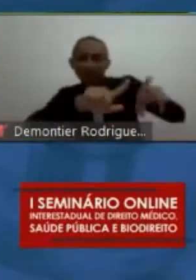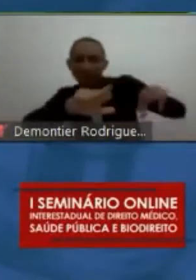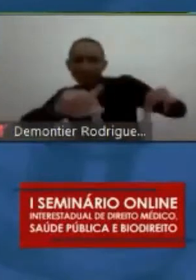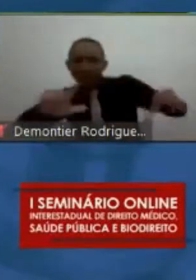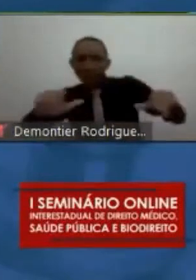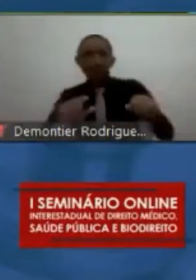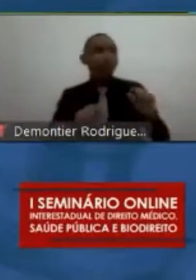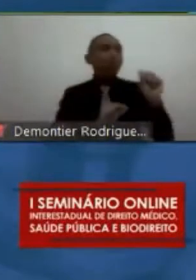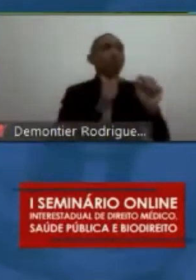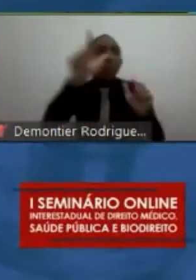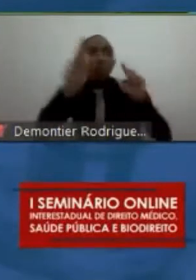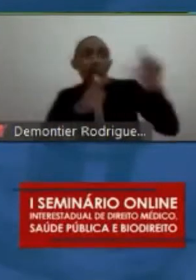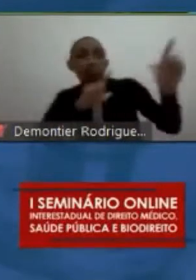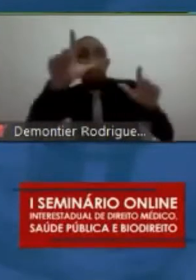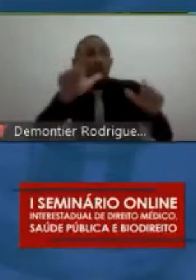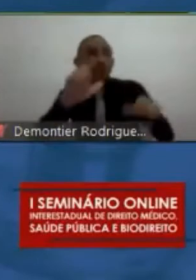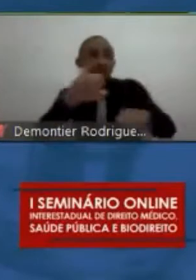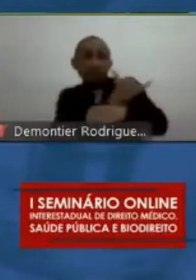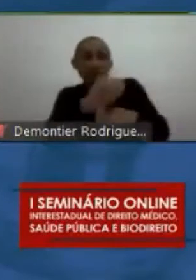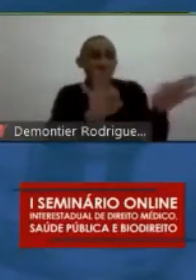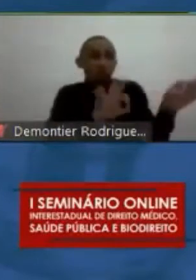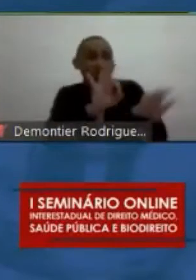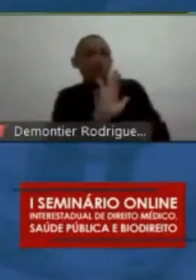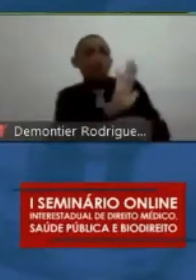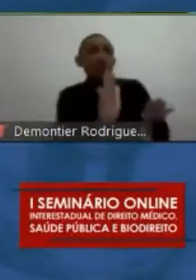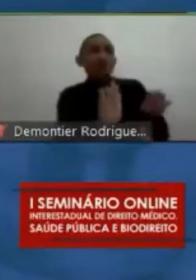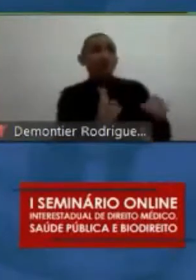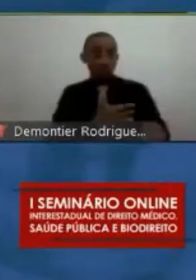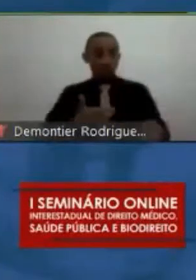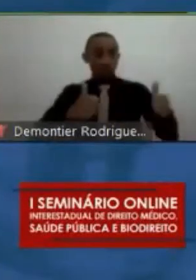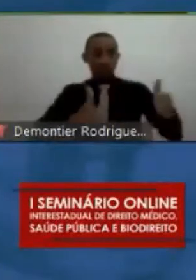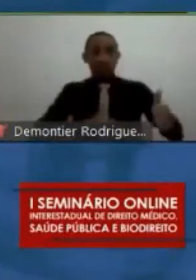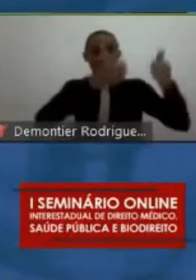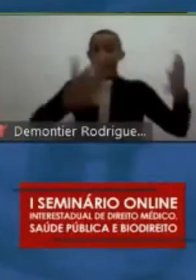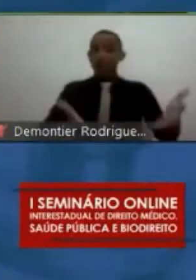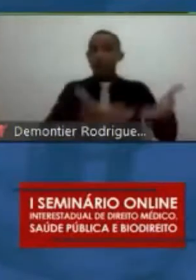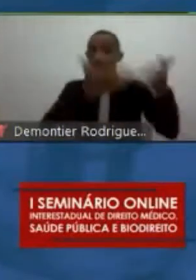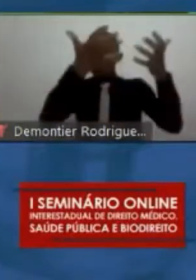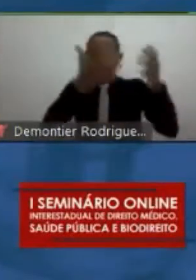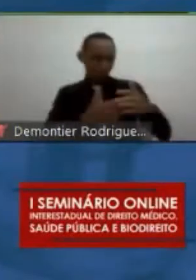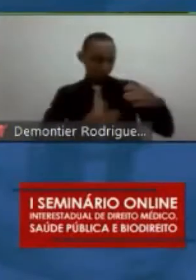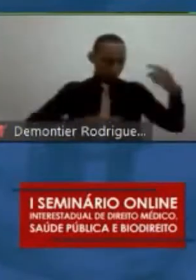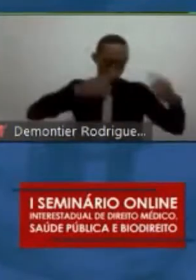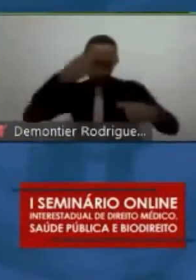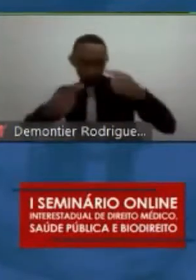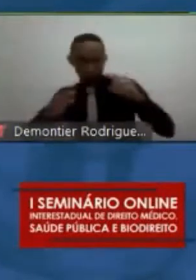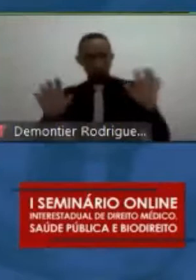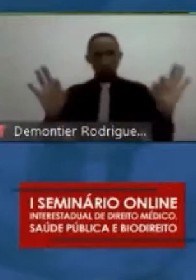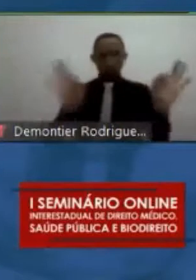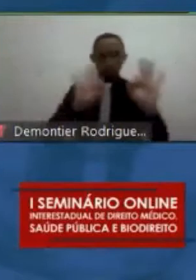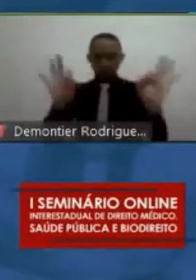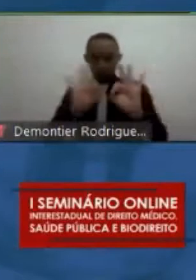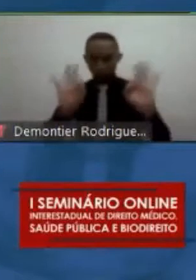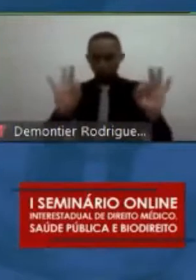e estratégias que visam trazer uma melhora na gestão da saúde. Eu não tenho nenhum conflito de interesse em relação a essa parte, por não ser